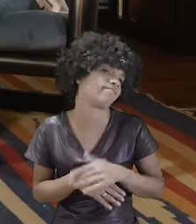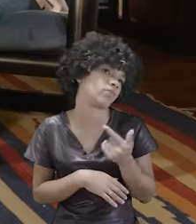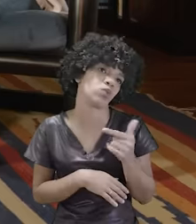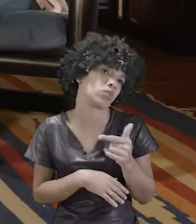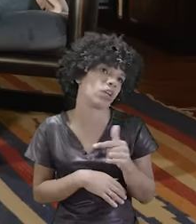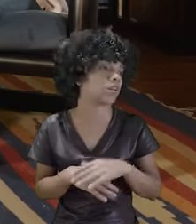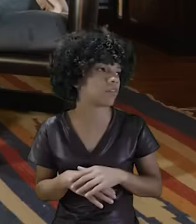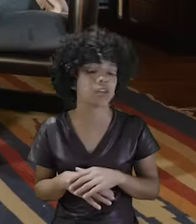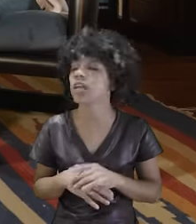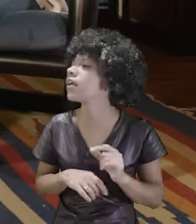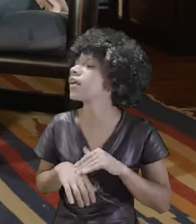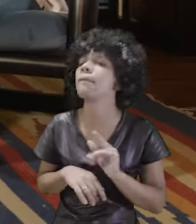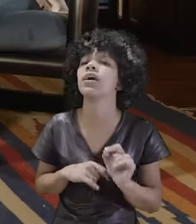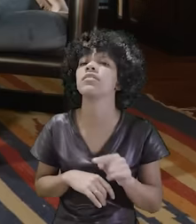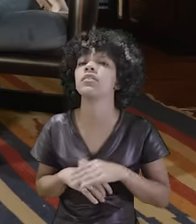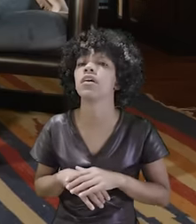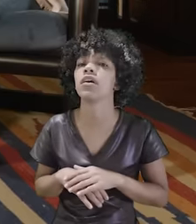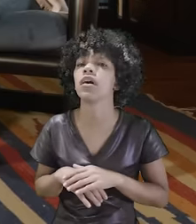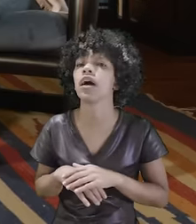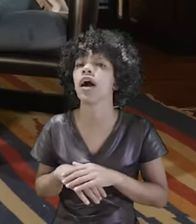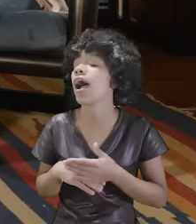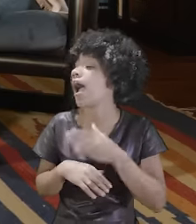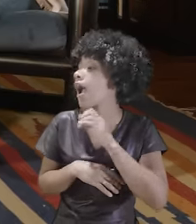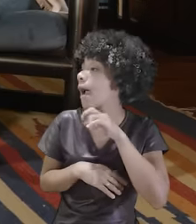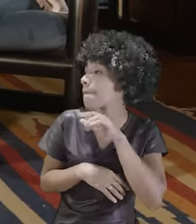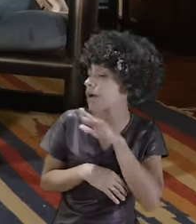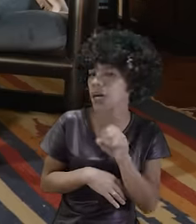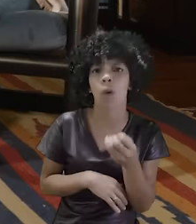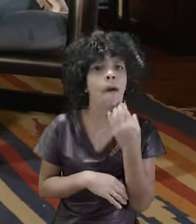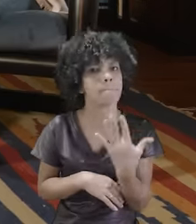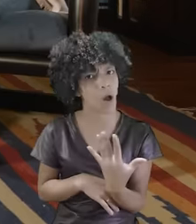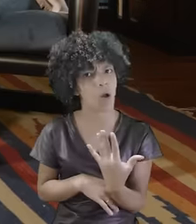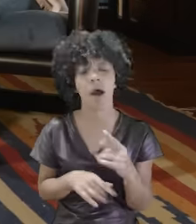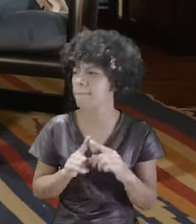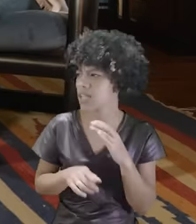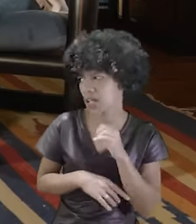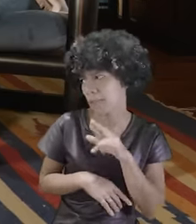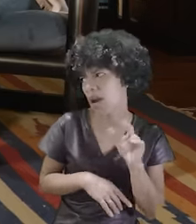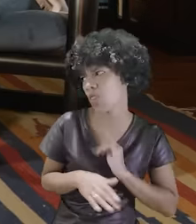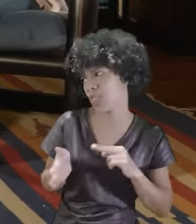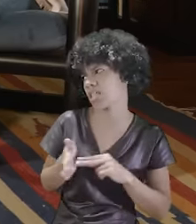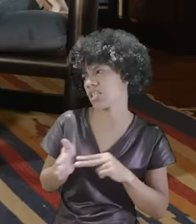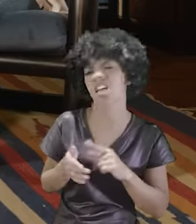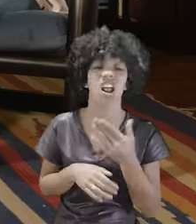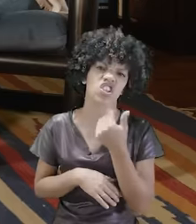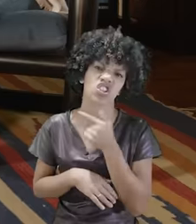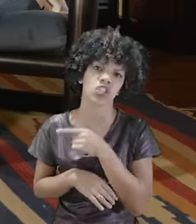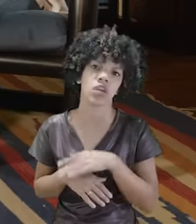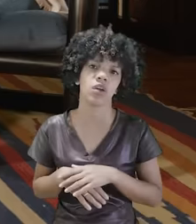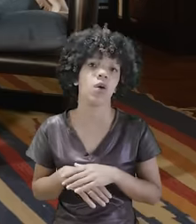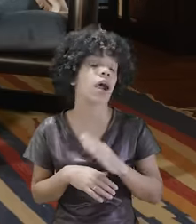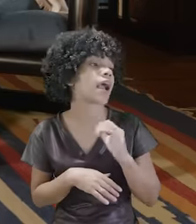falei para ele não tem não tem mais falou frutos do mar camarão é muito bom amigo o camarão na cama ontem ela já